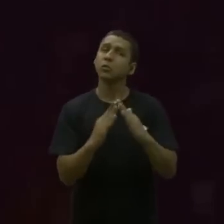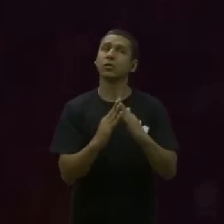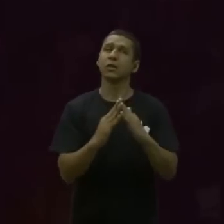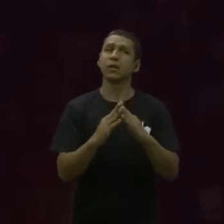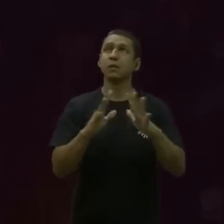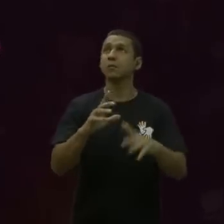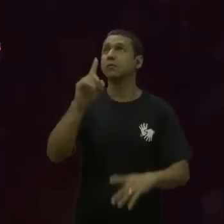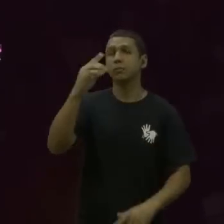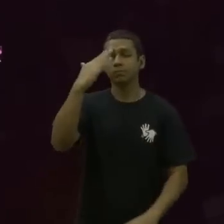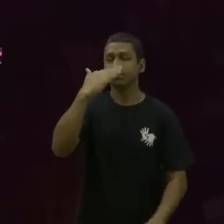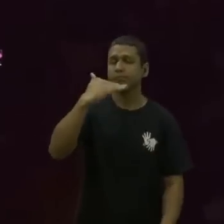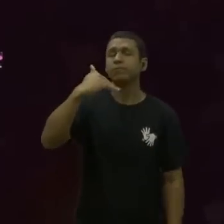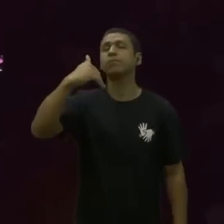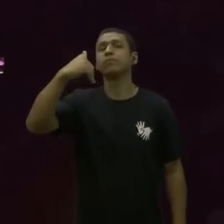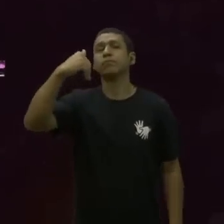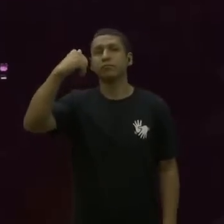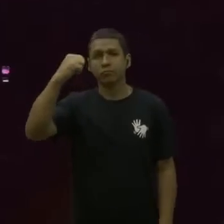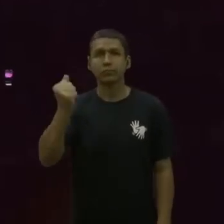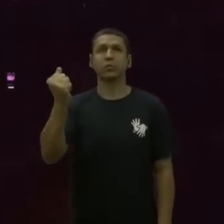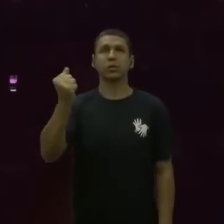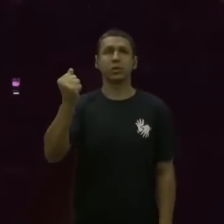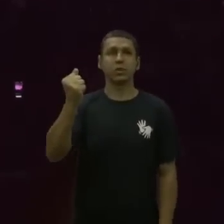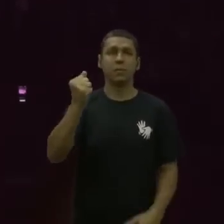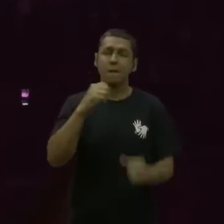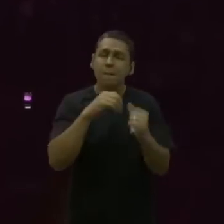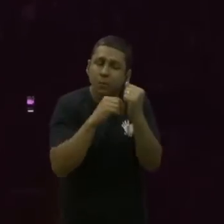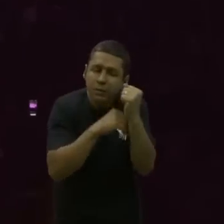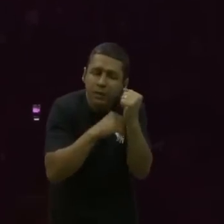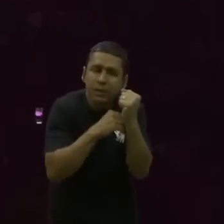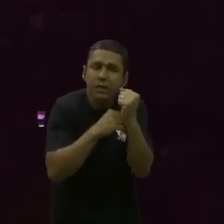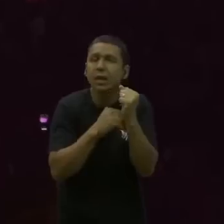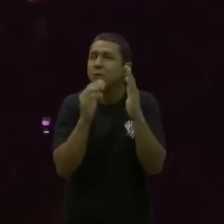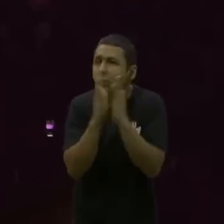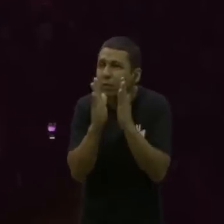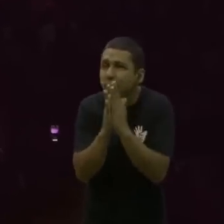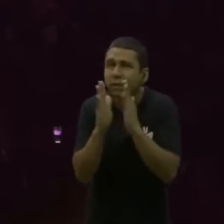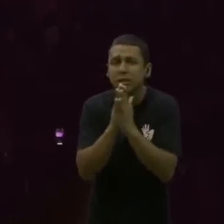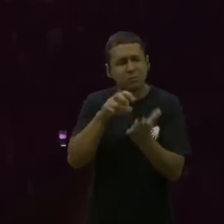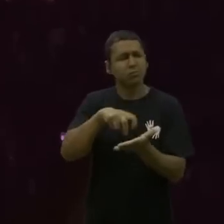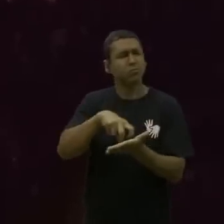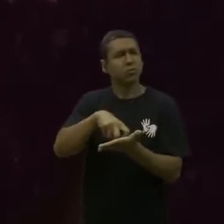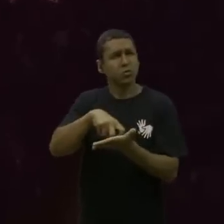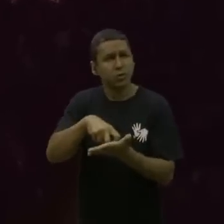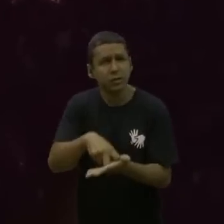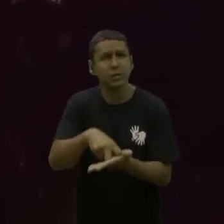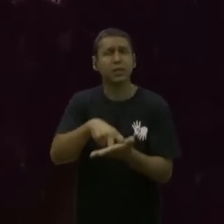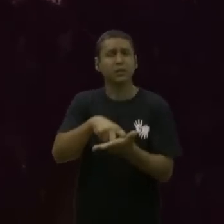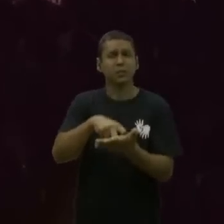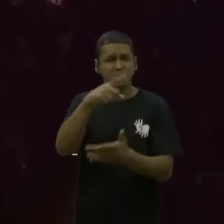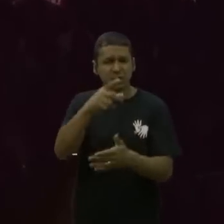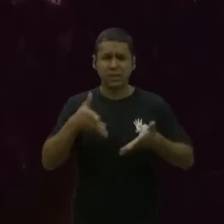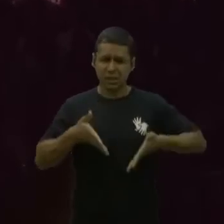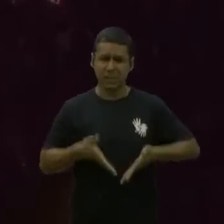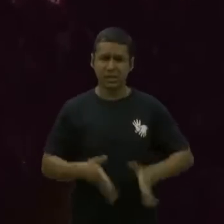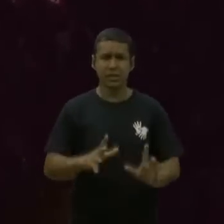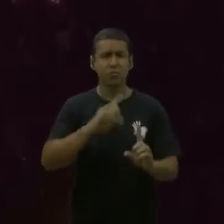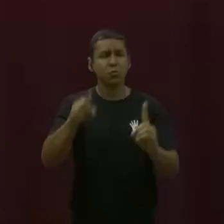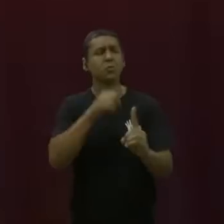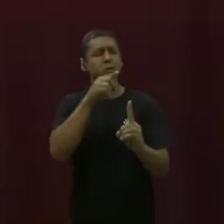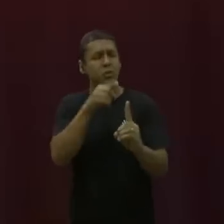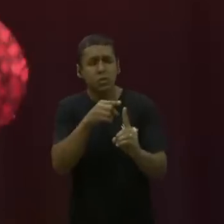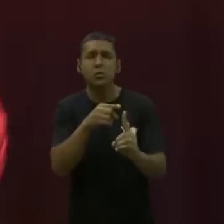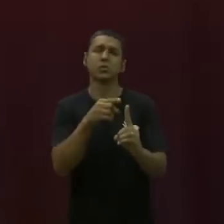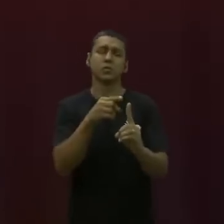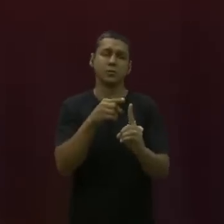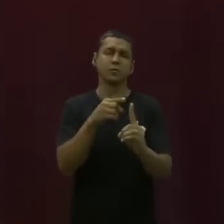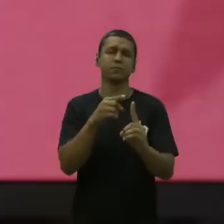Deus vai te chamar de novo para a vida do secreto, como você viveu um dia, porque é para isso que você nasceu. Foi para isso